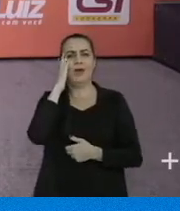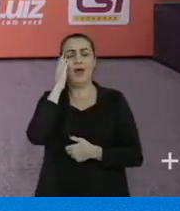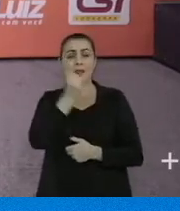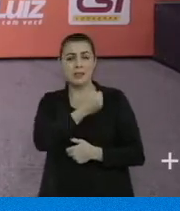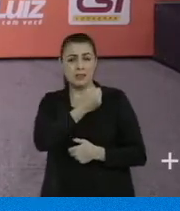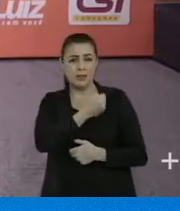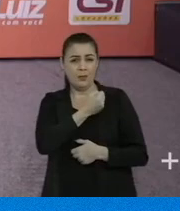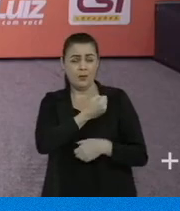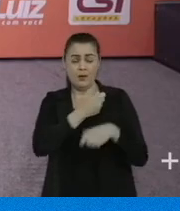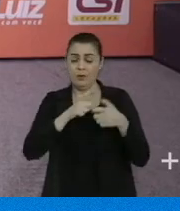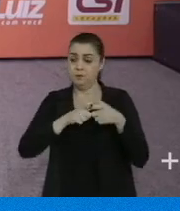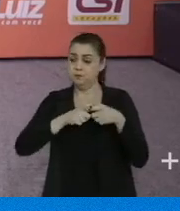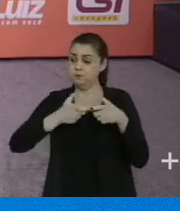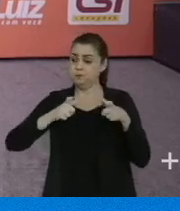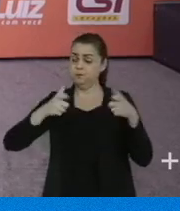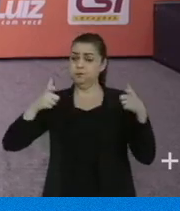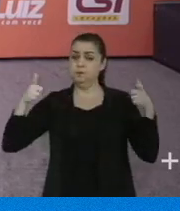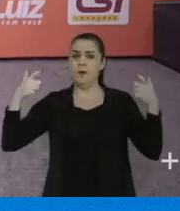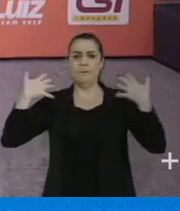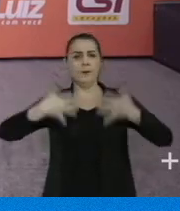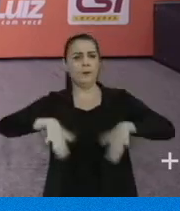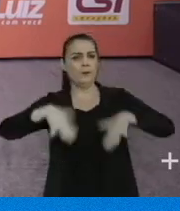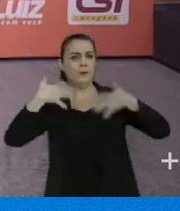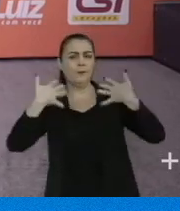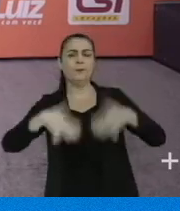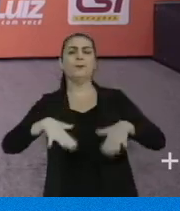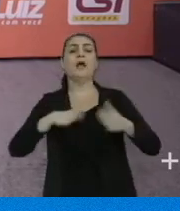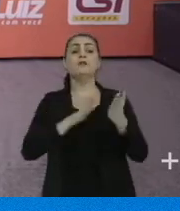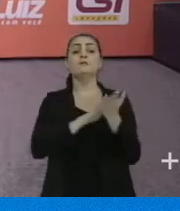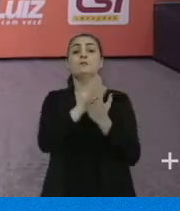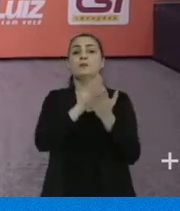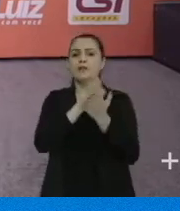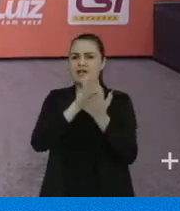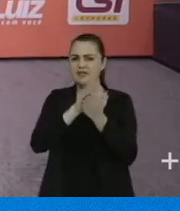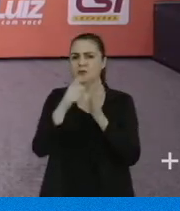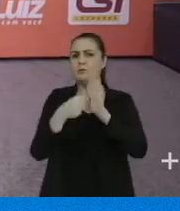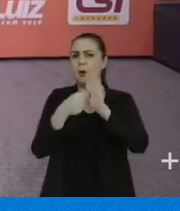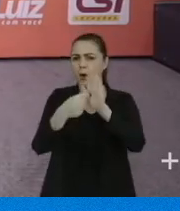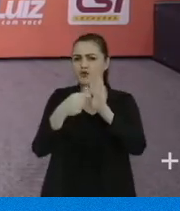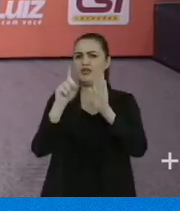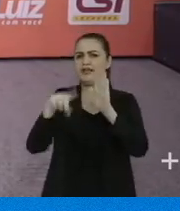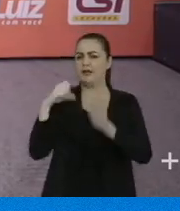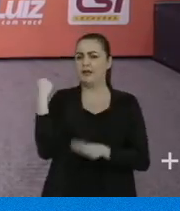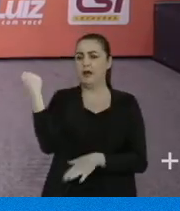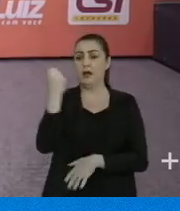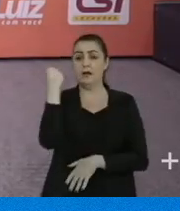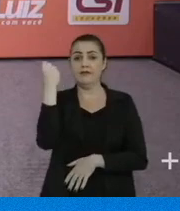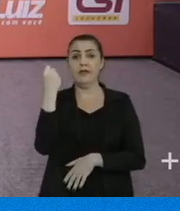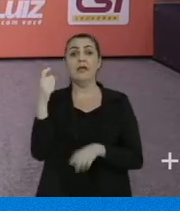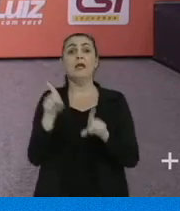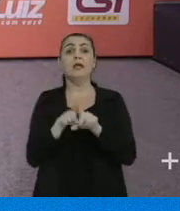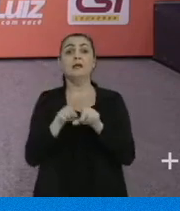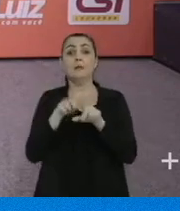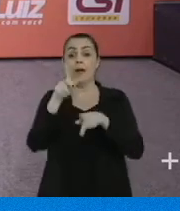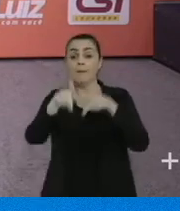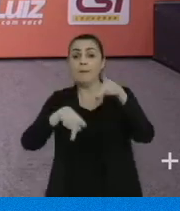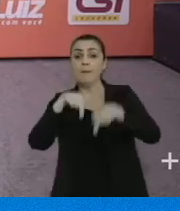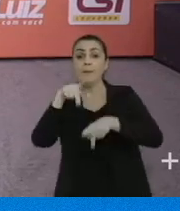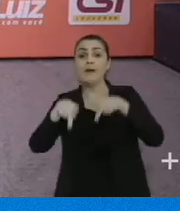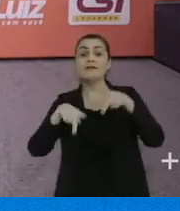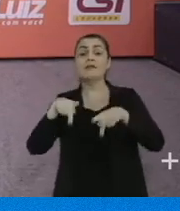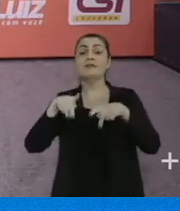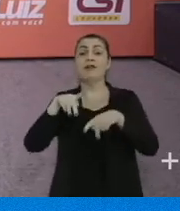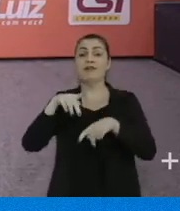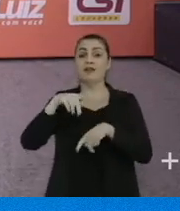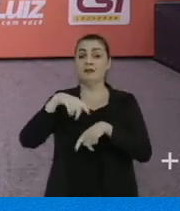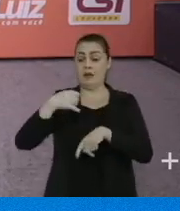as complicações muitas vezes são graves, e a população está ficando mais idosa, e a população mais afetada é a idosa. Então,